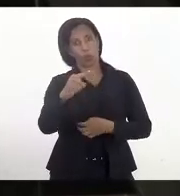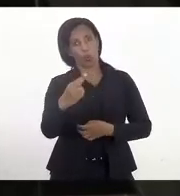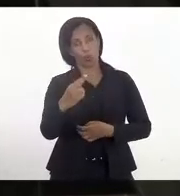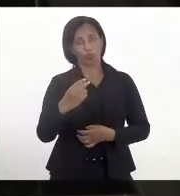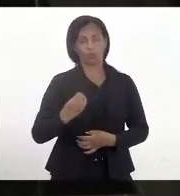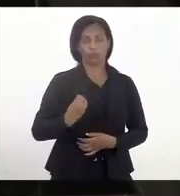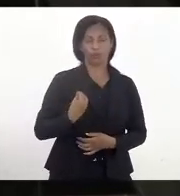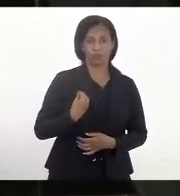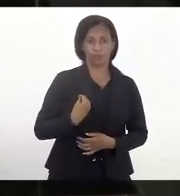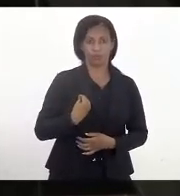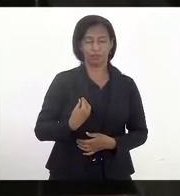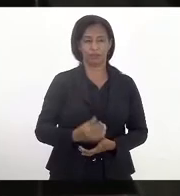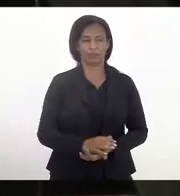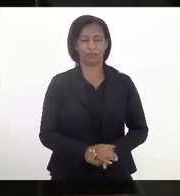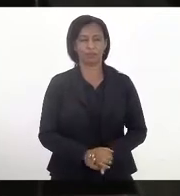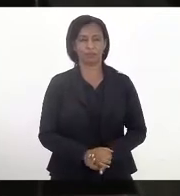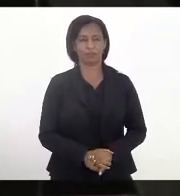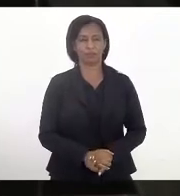presencial